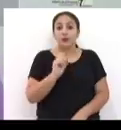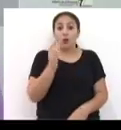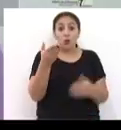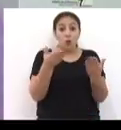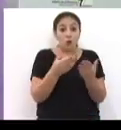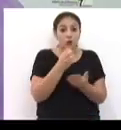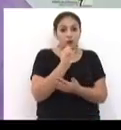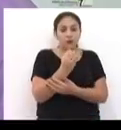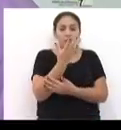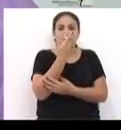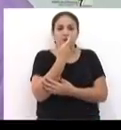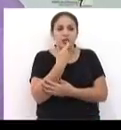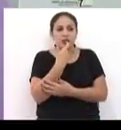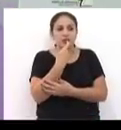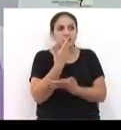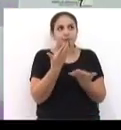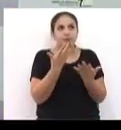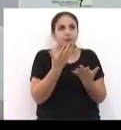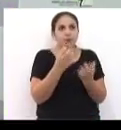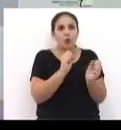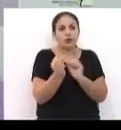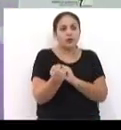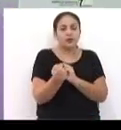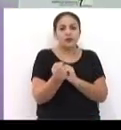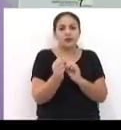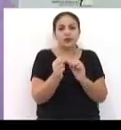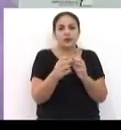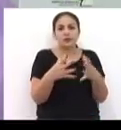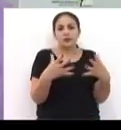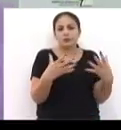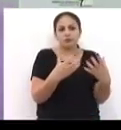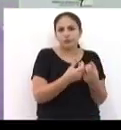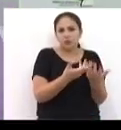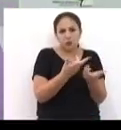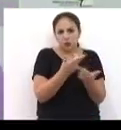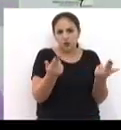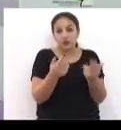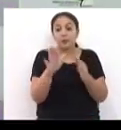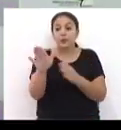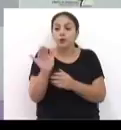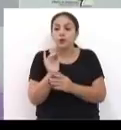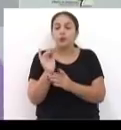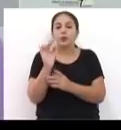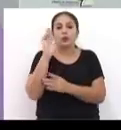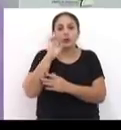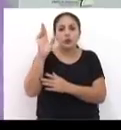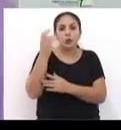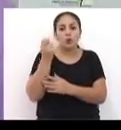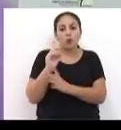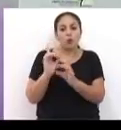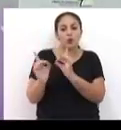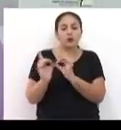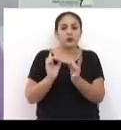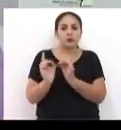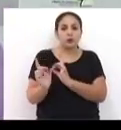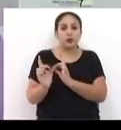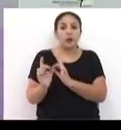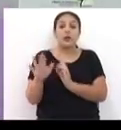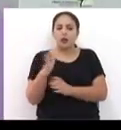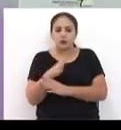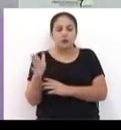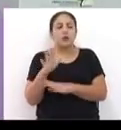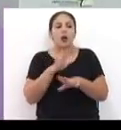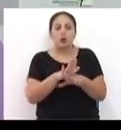uma criança sofre um acidente, muitas vezes tem que pedir para a diretora ou para uma coordenadora, que muitas vezes prestam